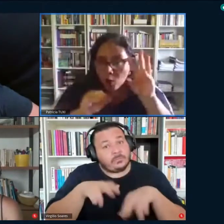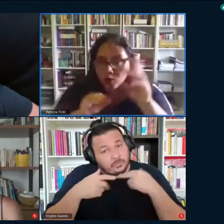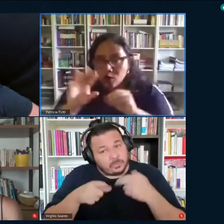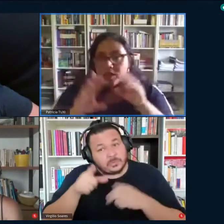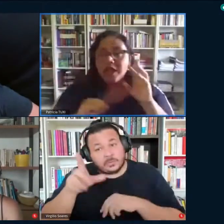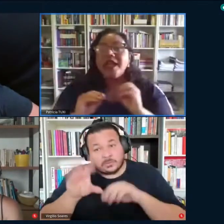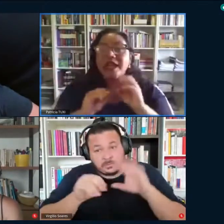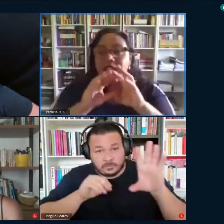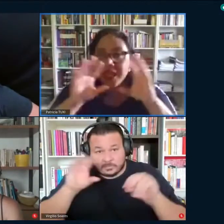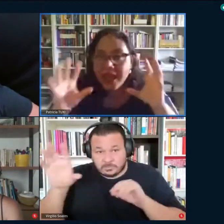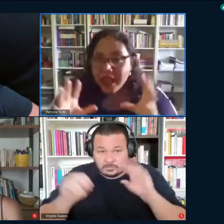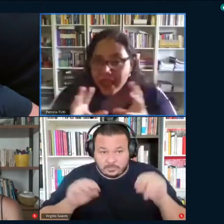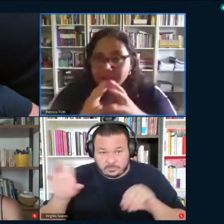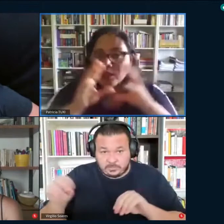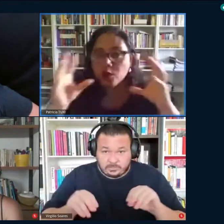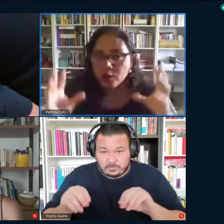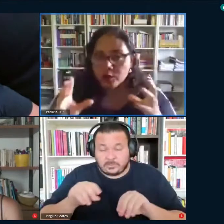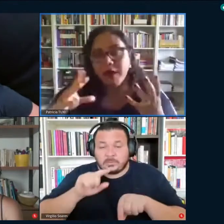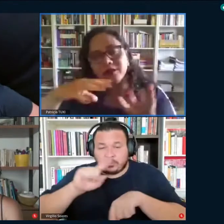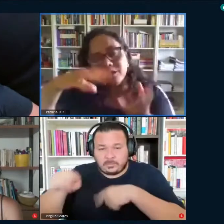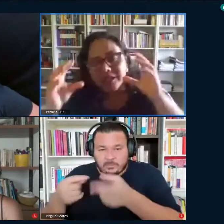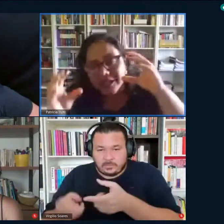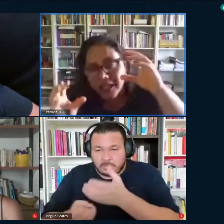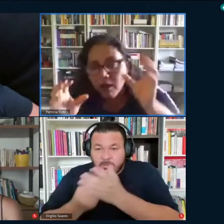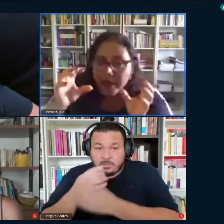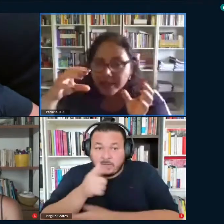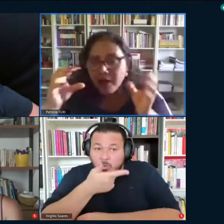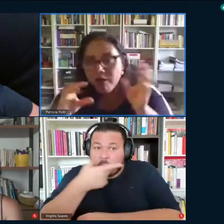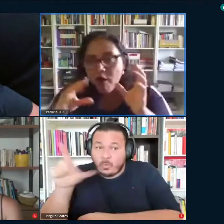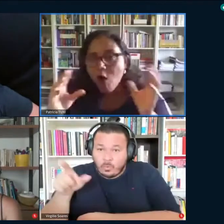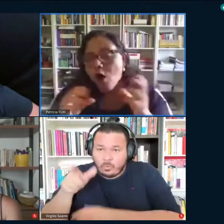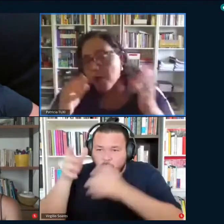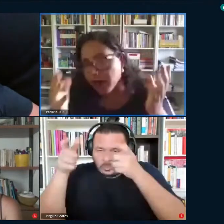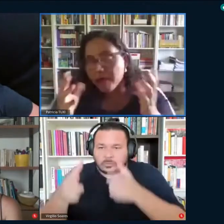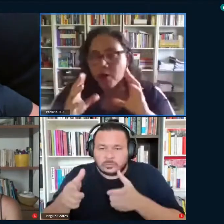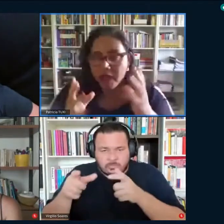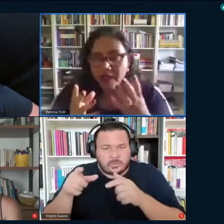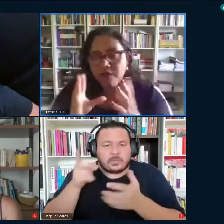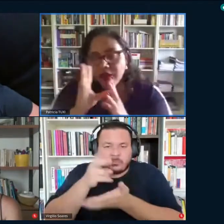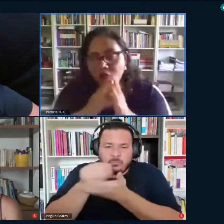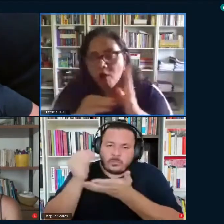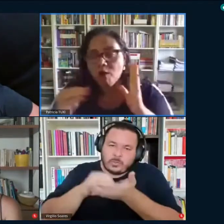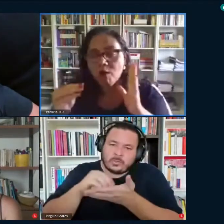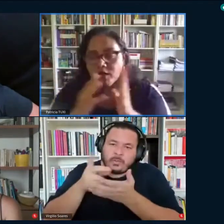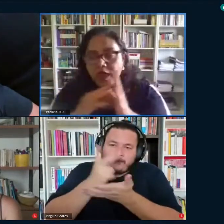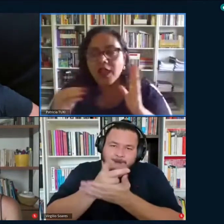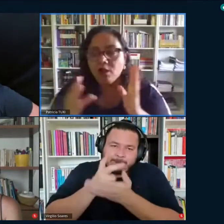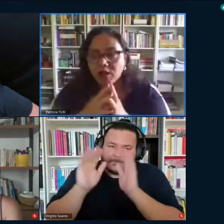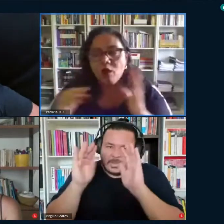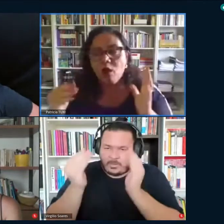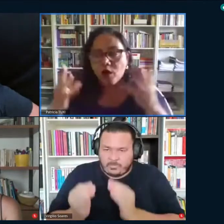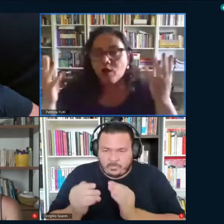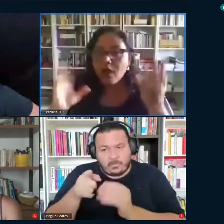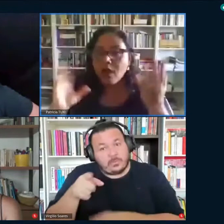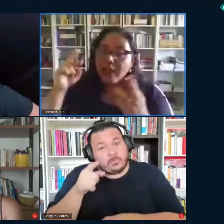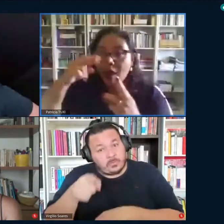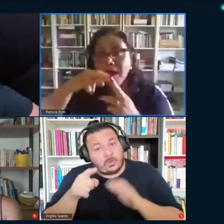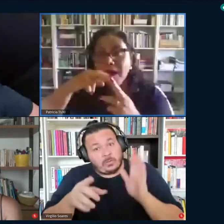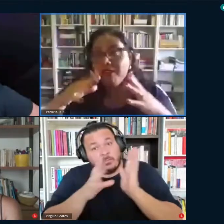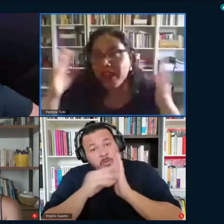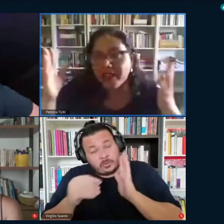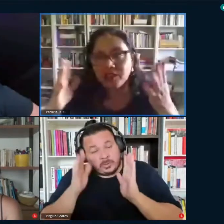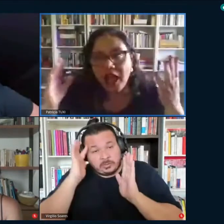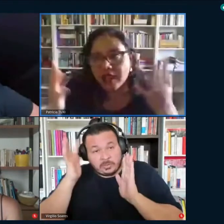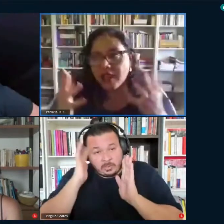tira pontos, cria esse outro espaço que você deu a mesma forma, né? Porque aí fica como um modelo teórico e